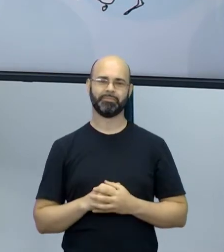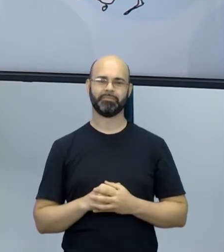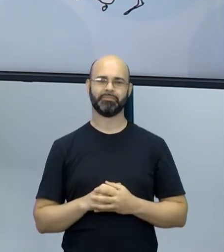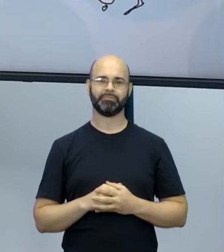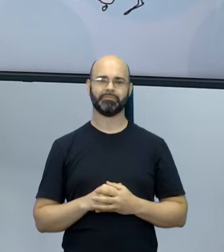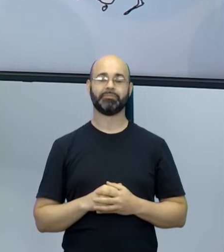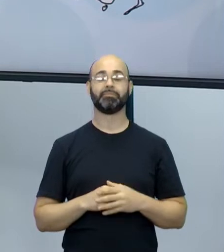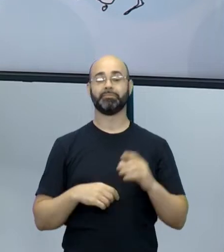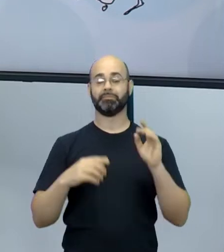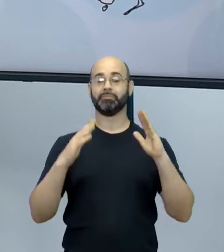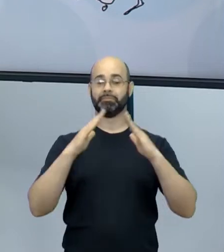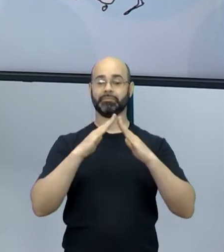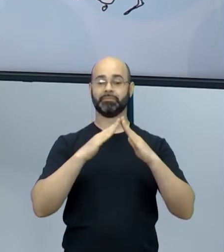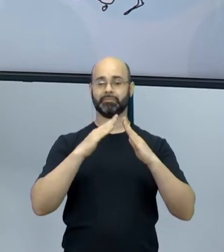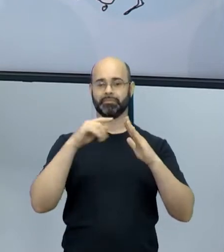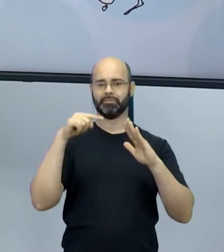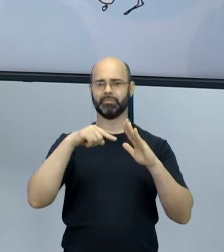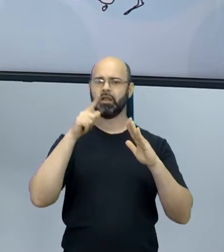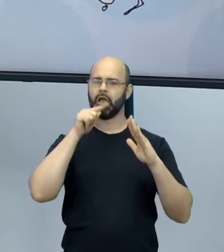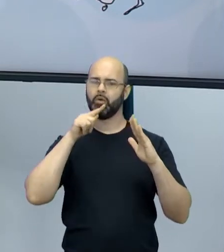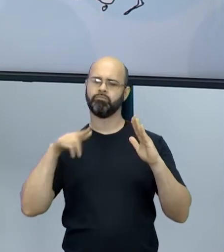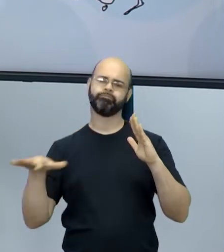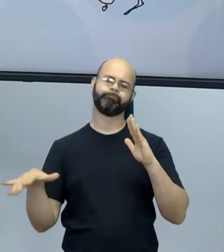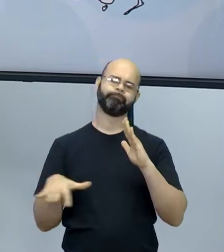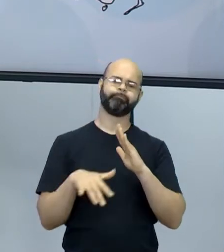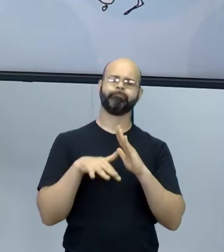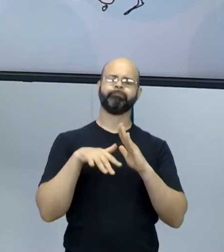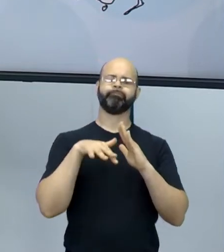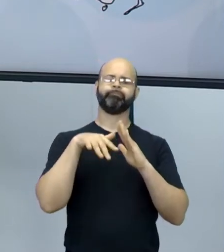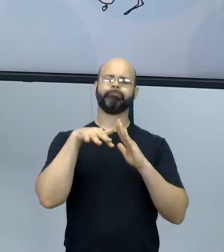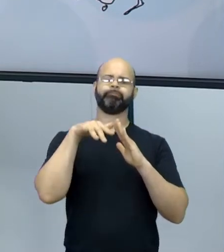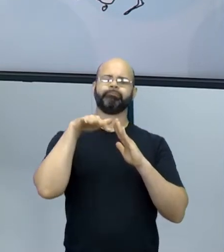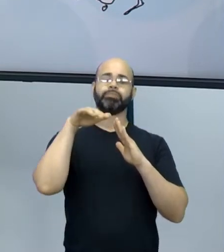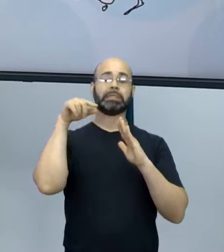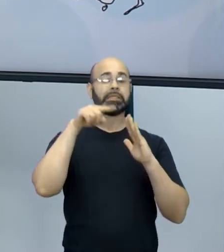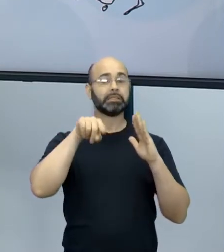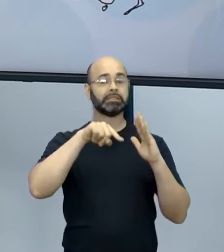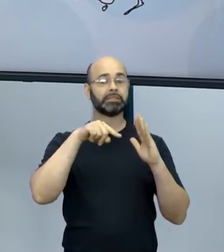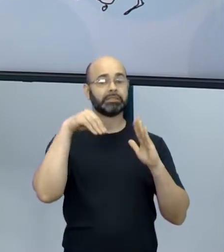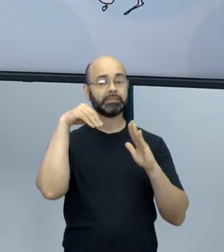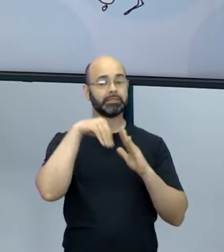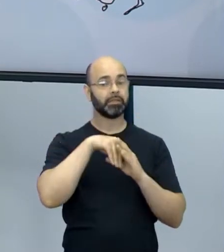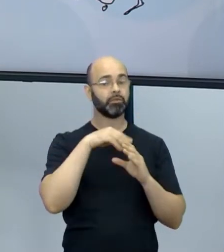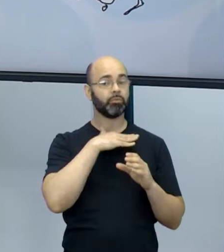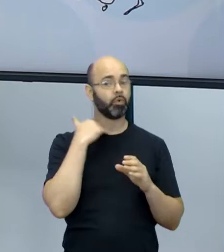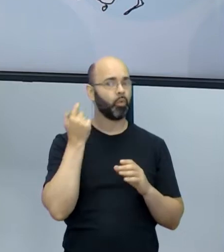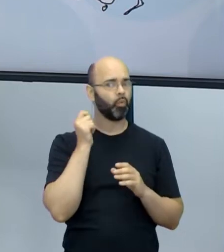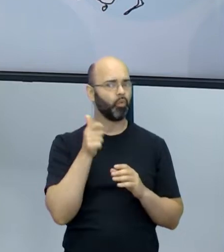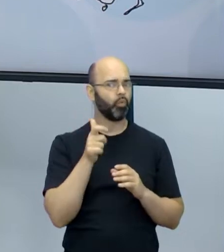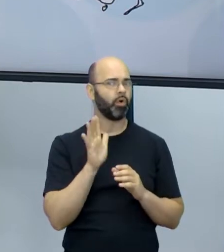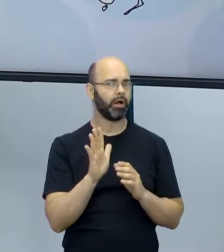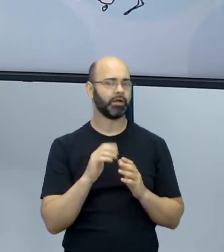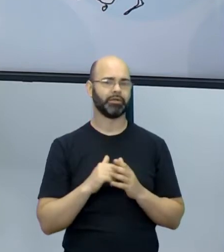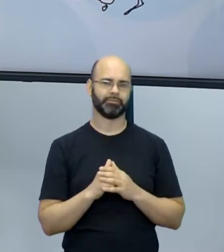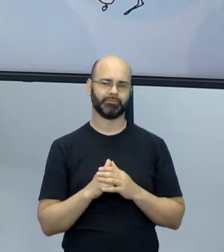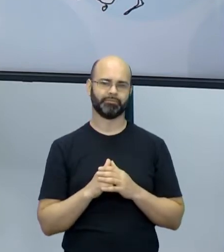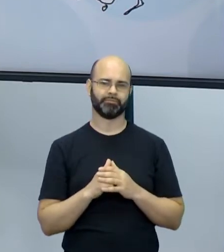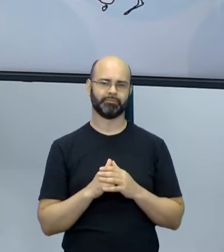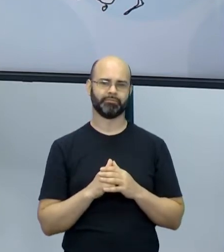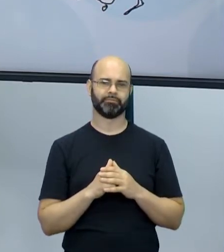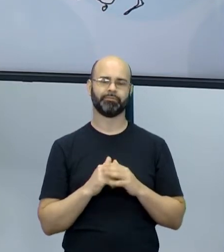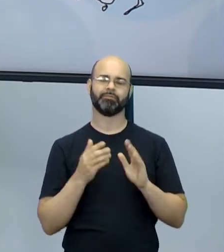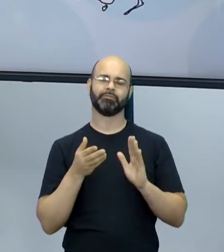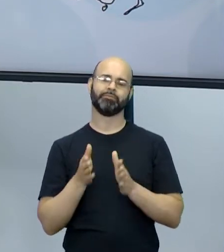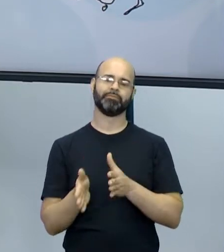protagonistas foi invadida pela água, eles quase morreram afogados dentro de casa. E do outro lado, do lado rico